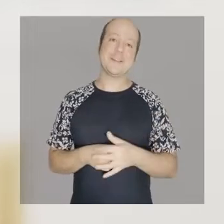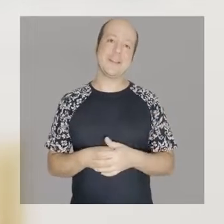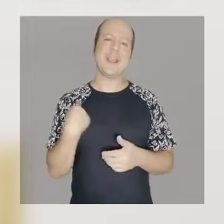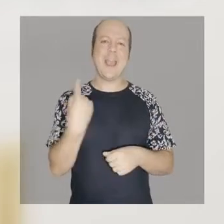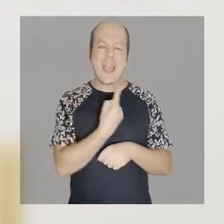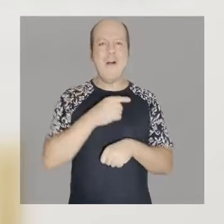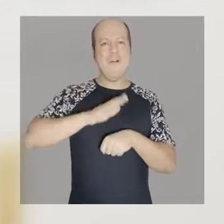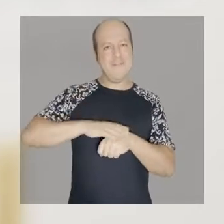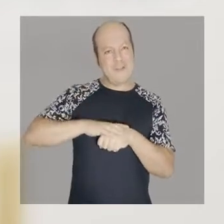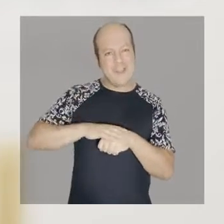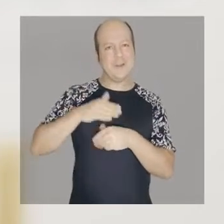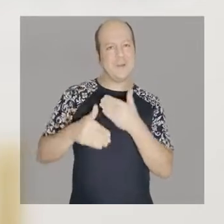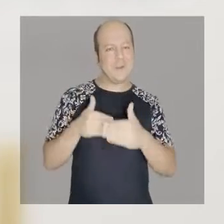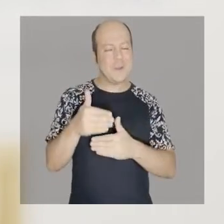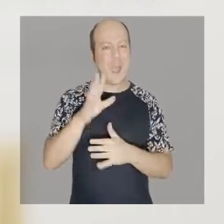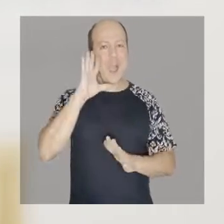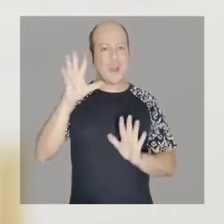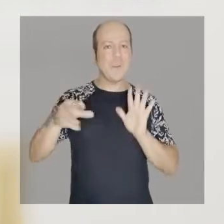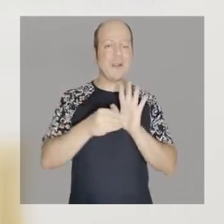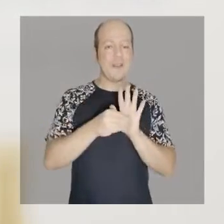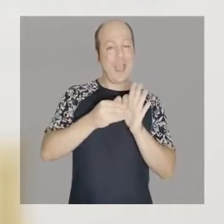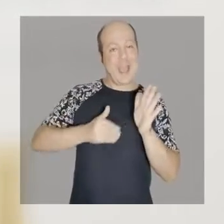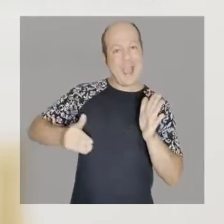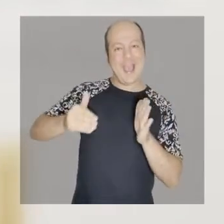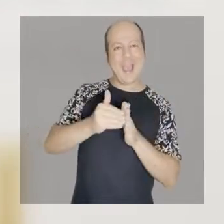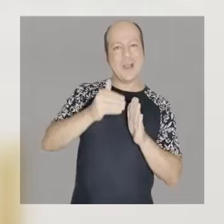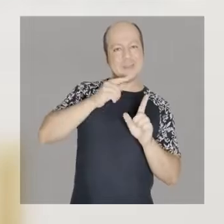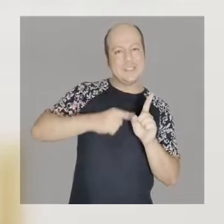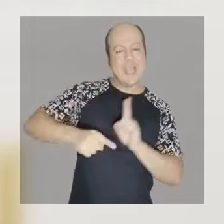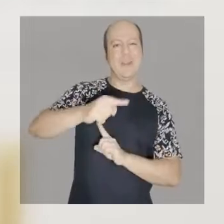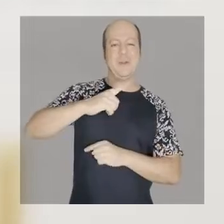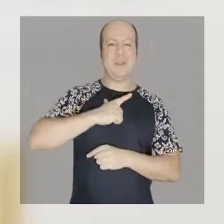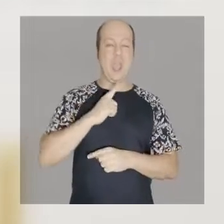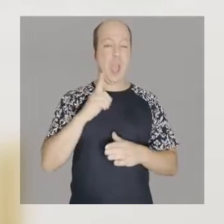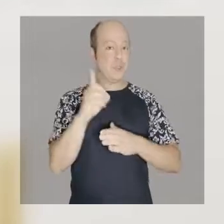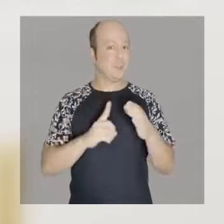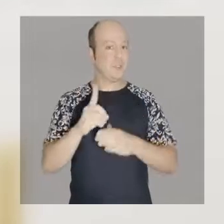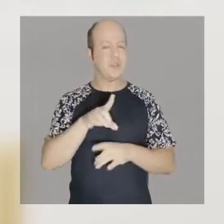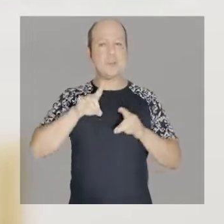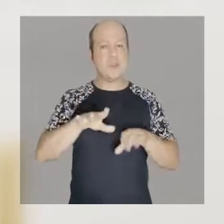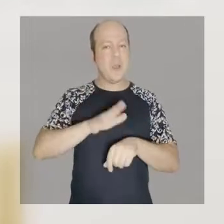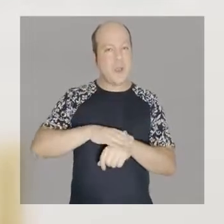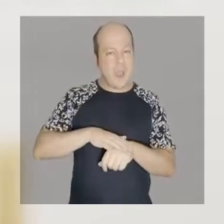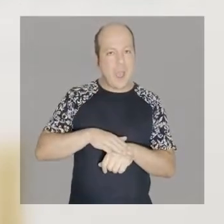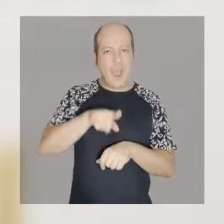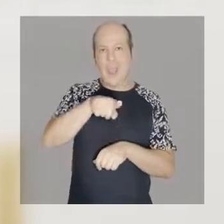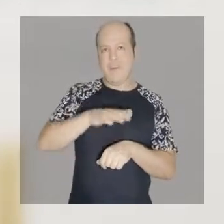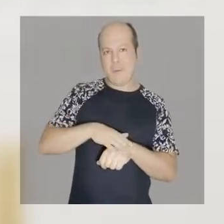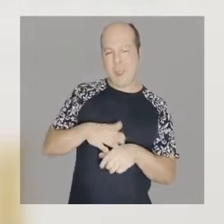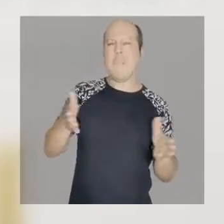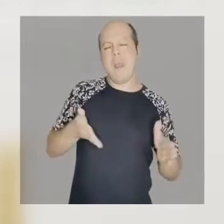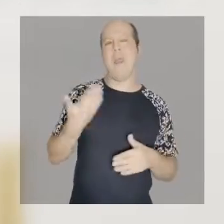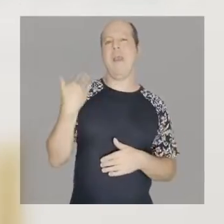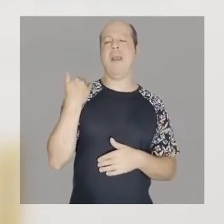enfim, estamos começando a completar o ciclo, né, do disco. Porque esse disco não se dá somente na gravação. Esse disco